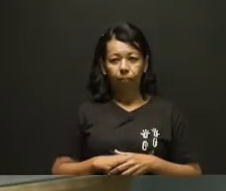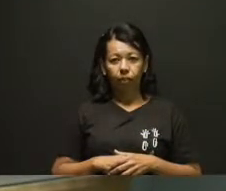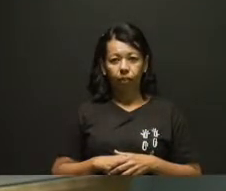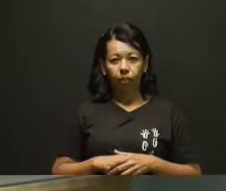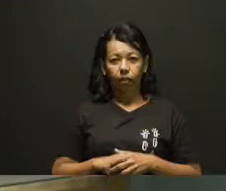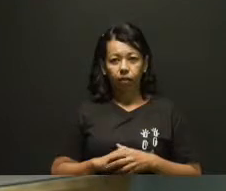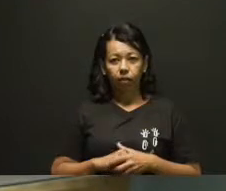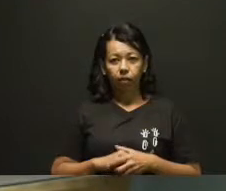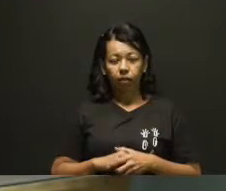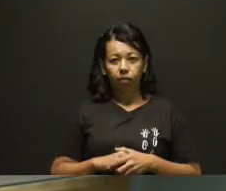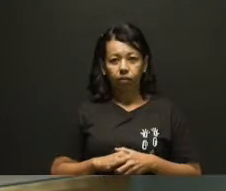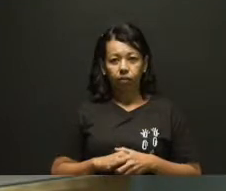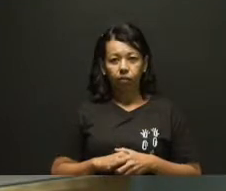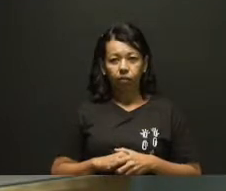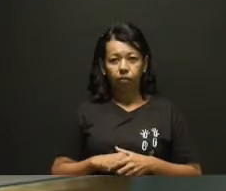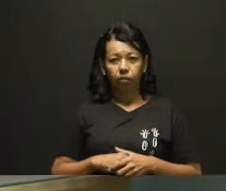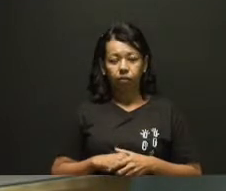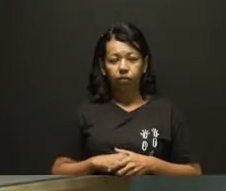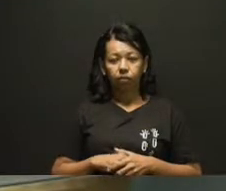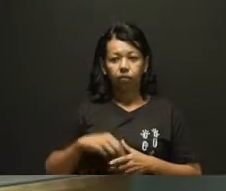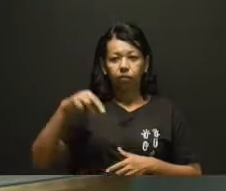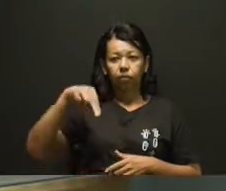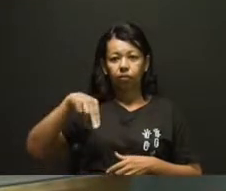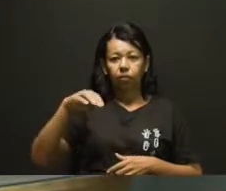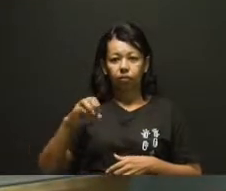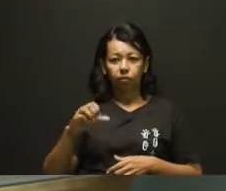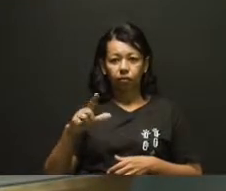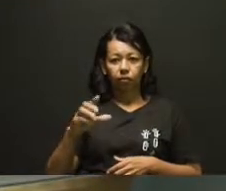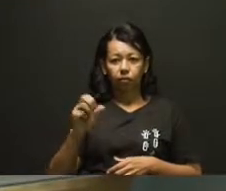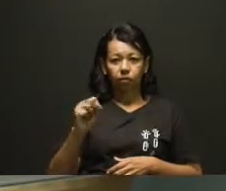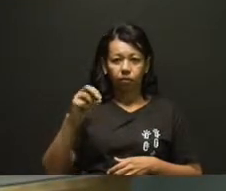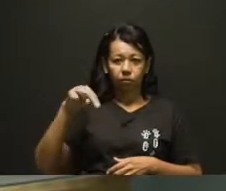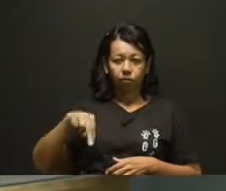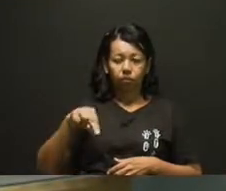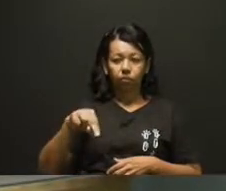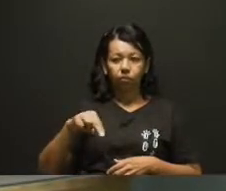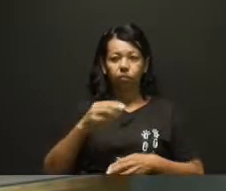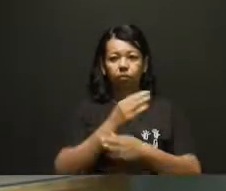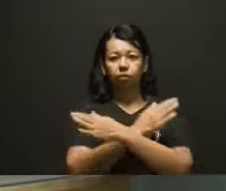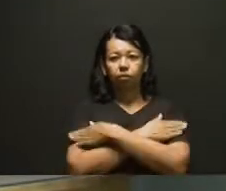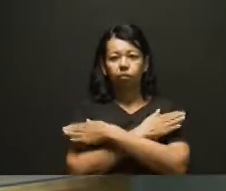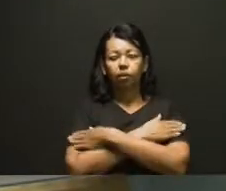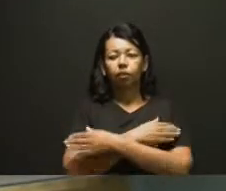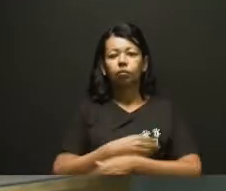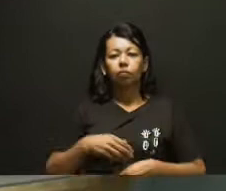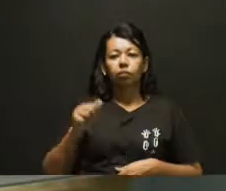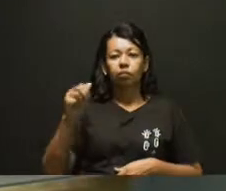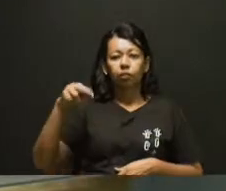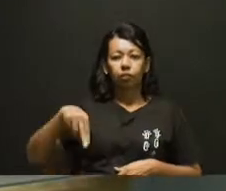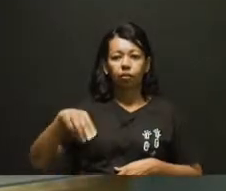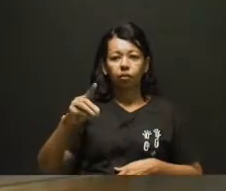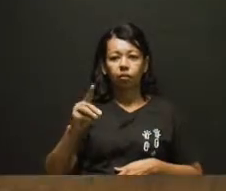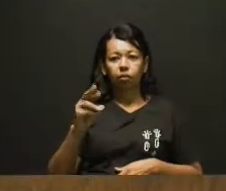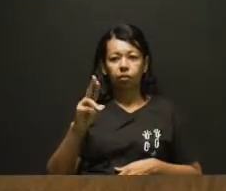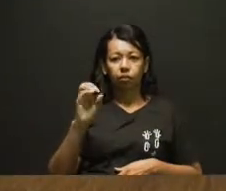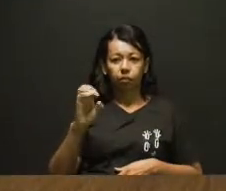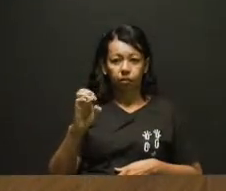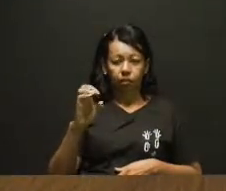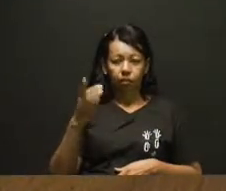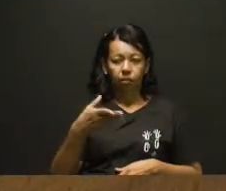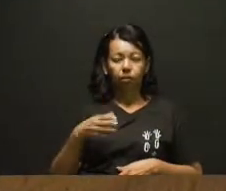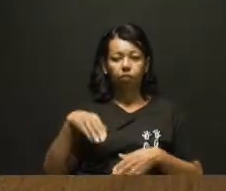o doutor nelson quero agradecer leve o nosso abraço ao doutor andré a isi o nosso respeito nossa